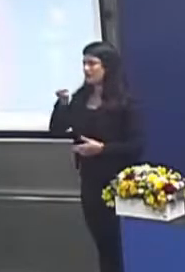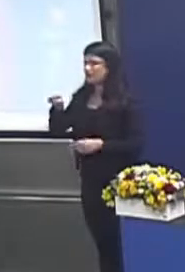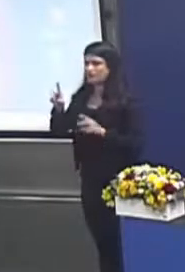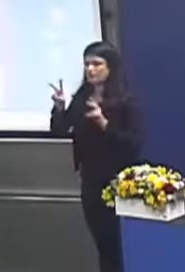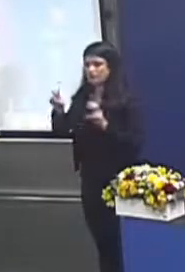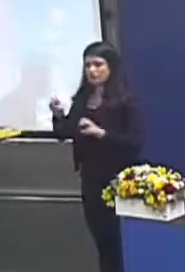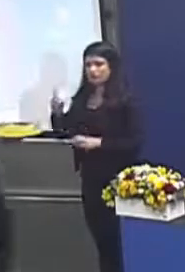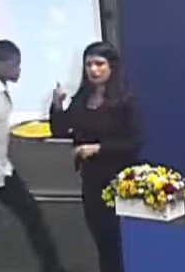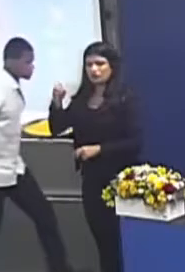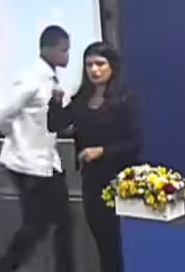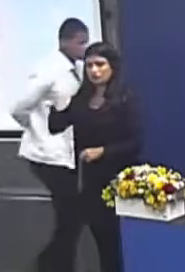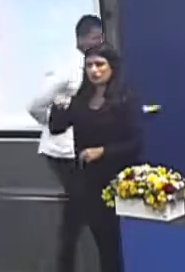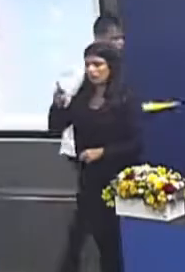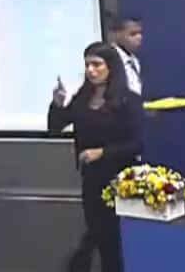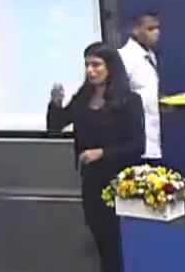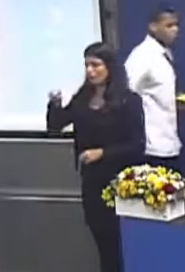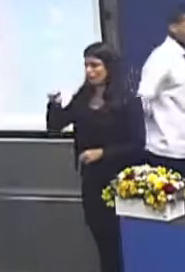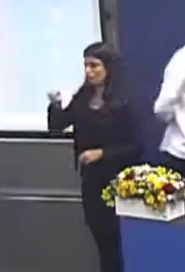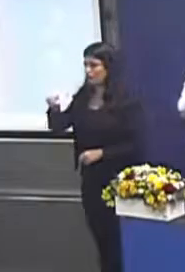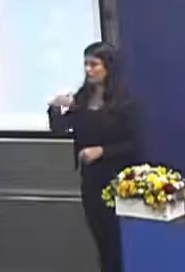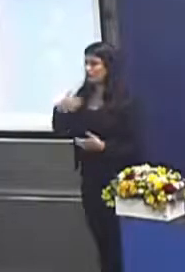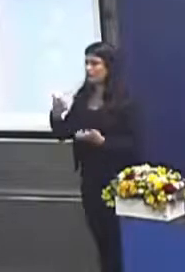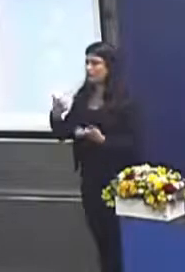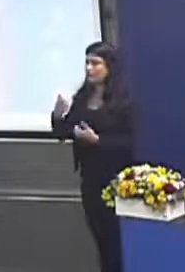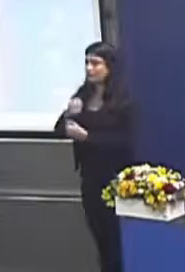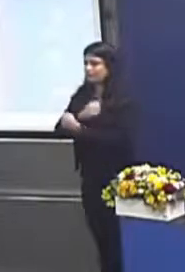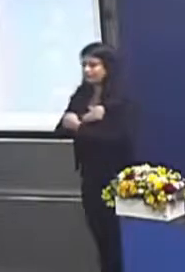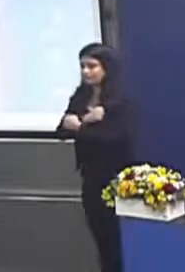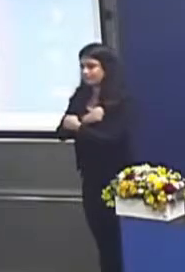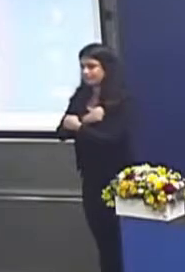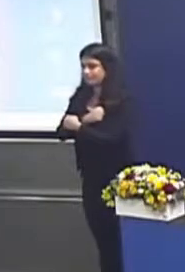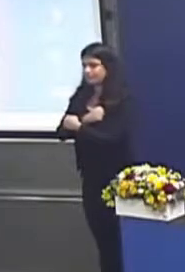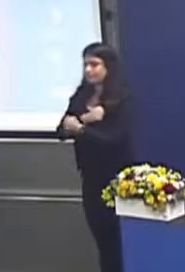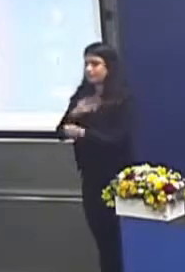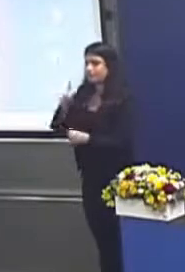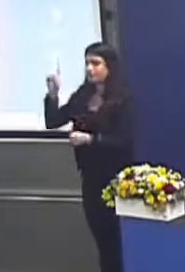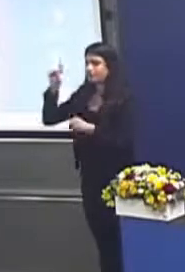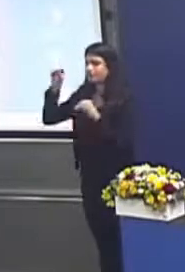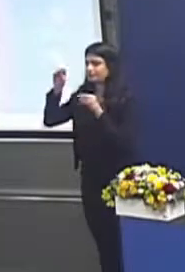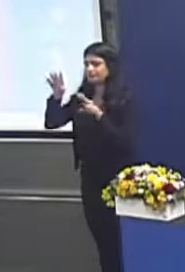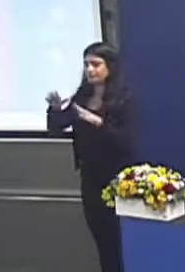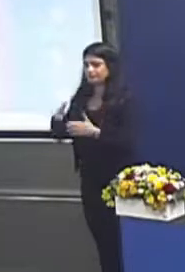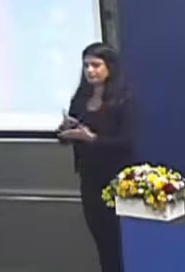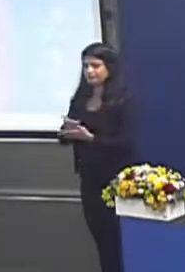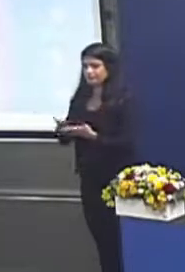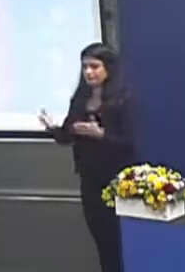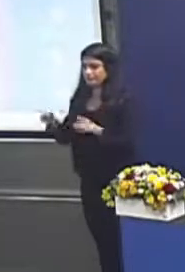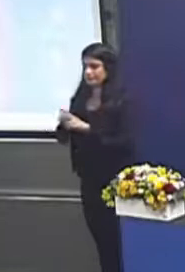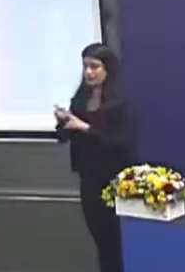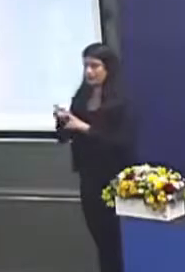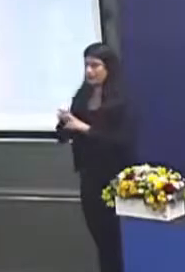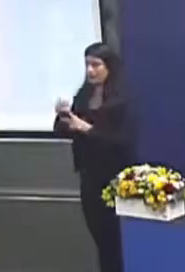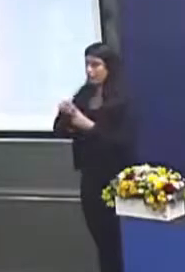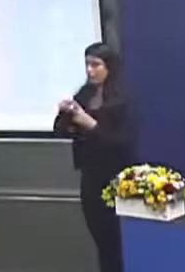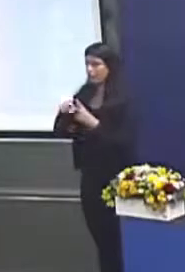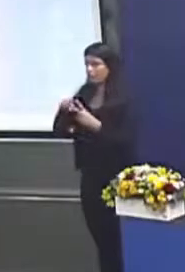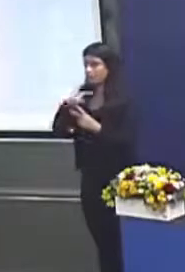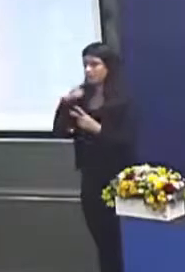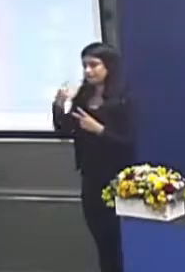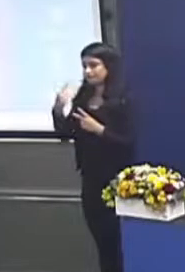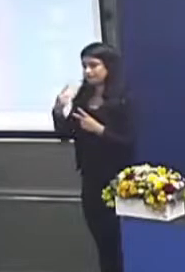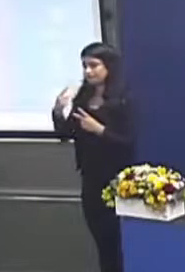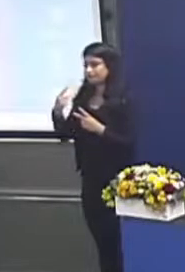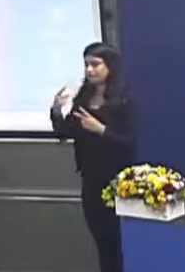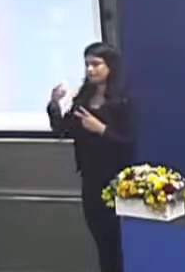pelo Bruno, né? Vamos deixar aqui um abraço e que Deus ilumine a todos e a eles em particular, né? Que foram